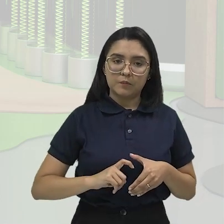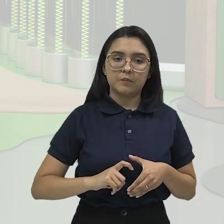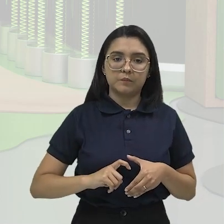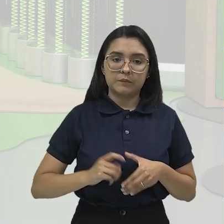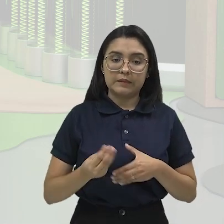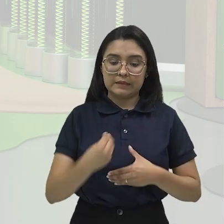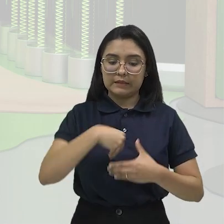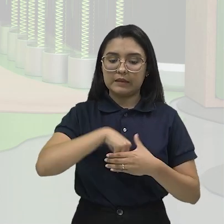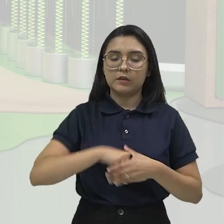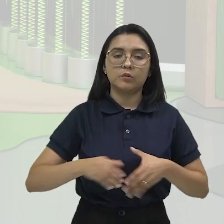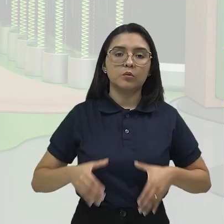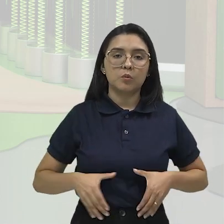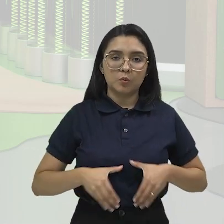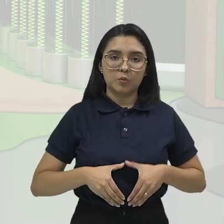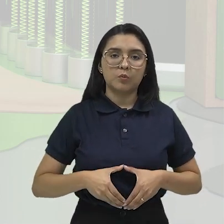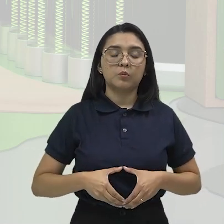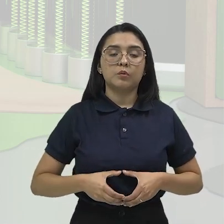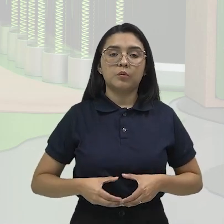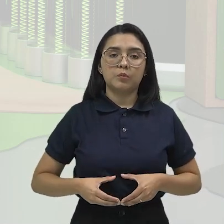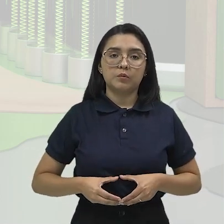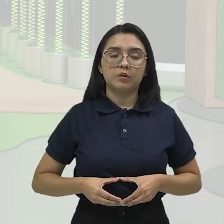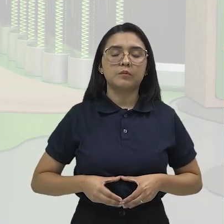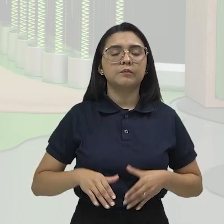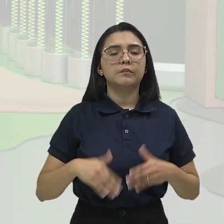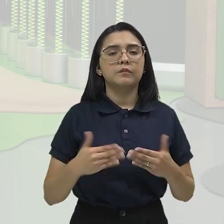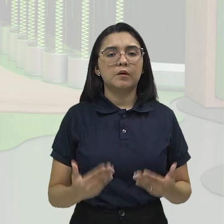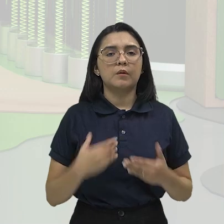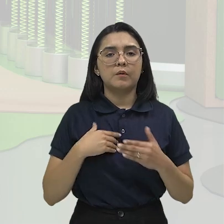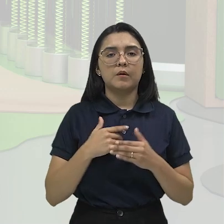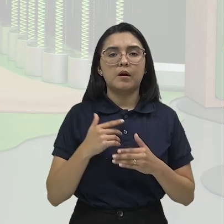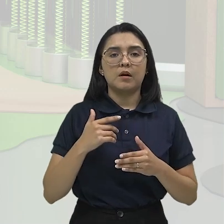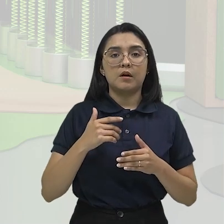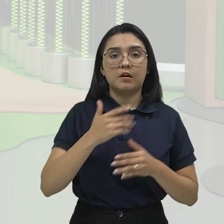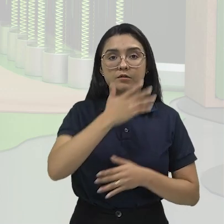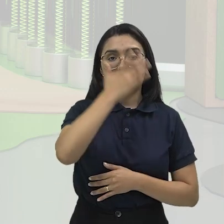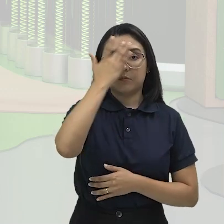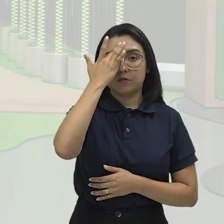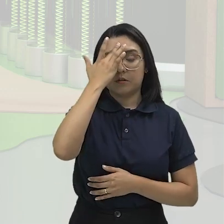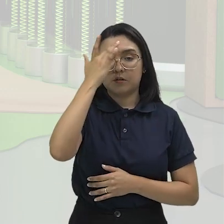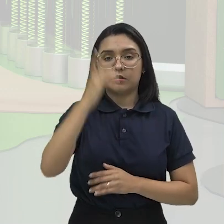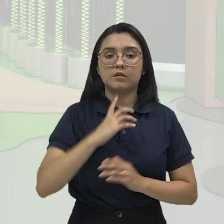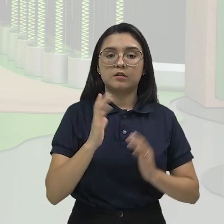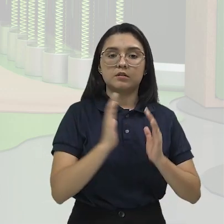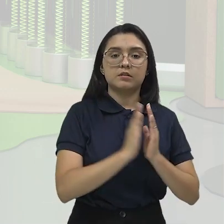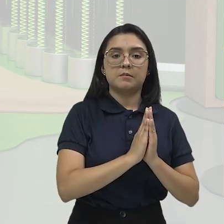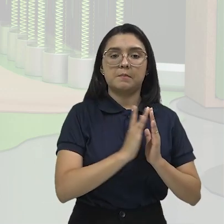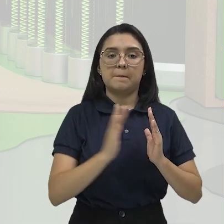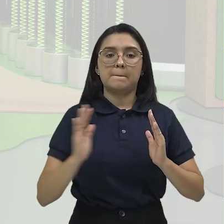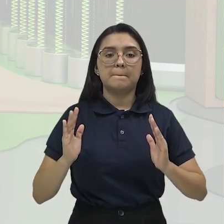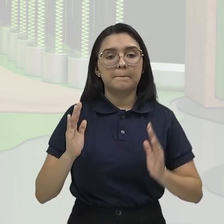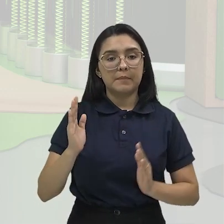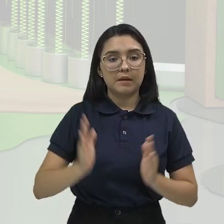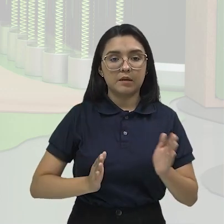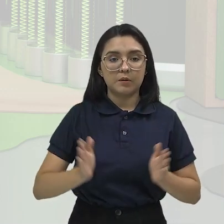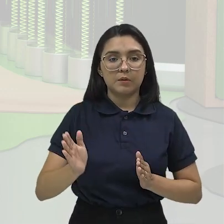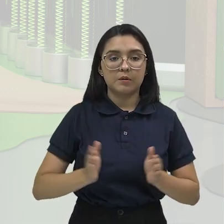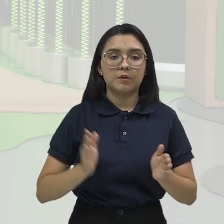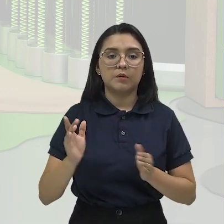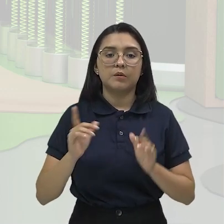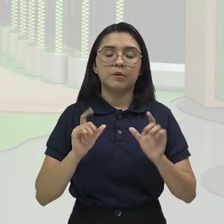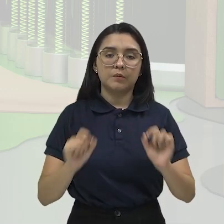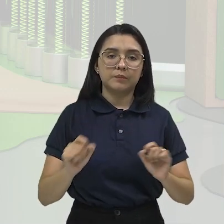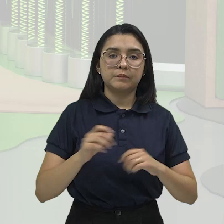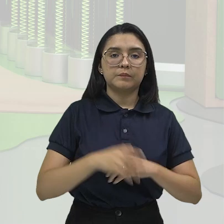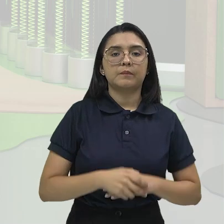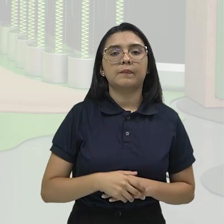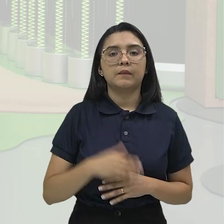do útero, tá bom? Muitas mulheres, quando estão nesse processo, né, nesse período de nidação, o organismo